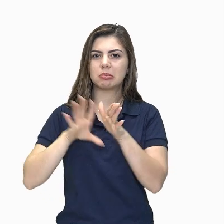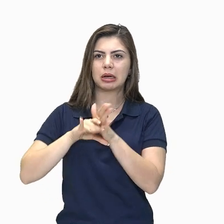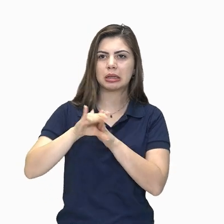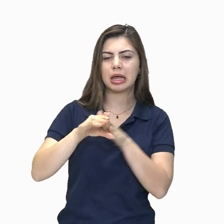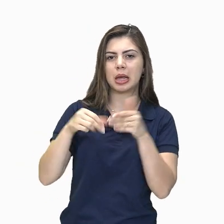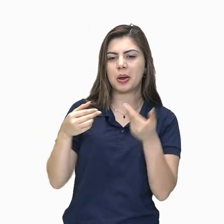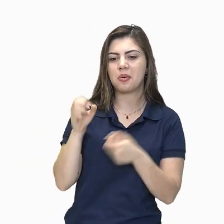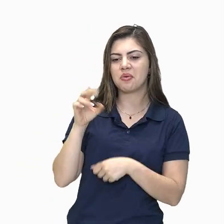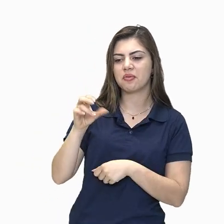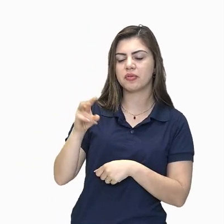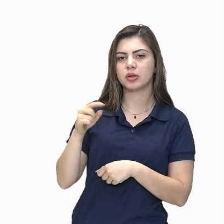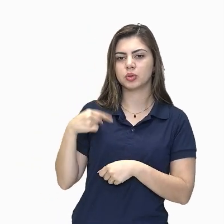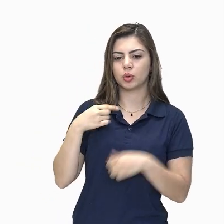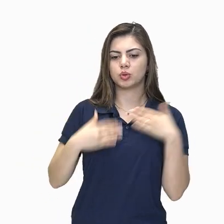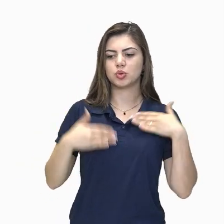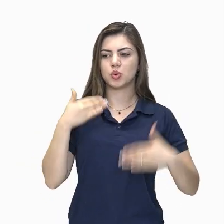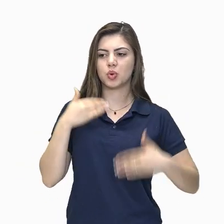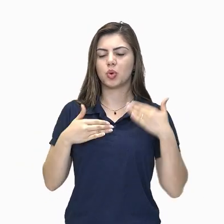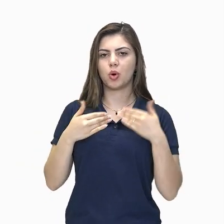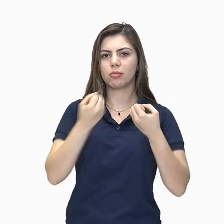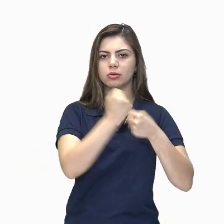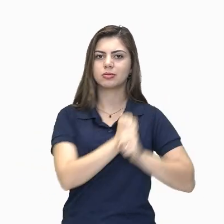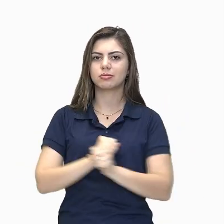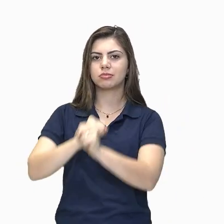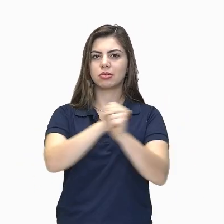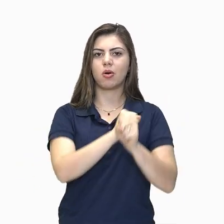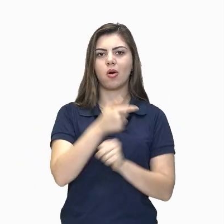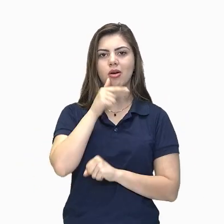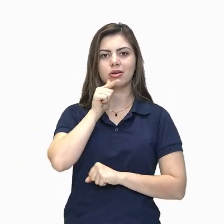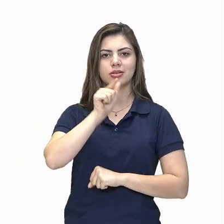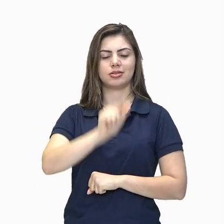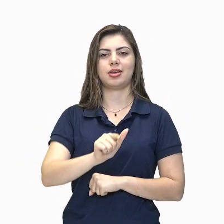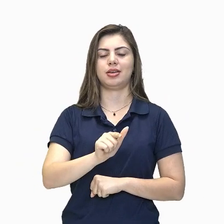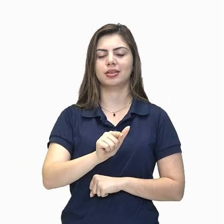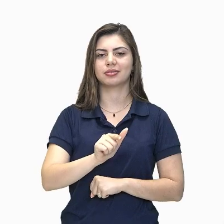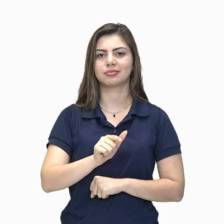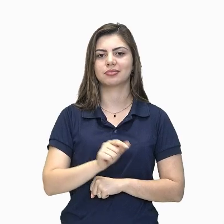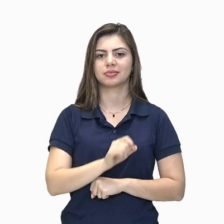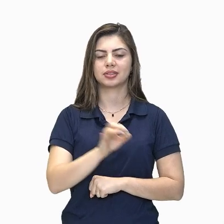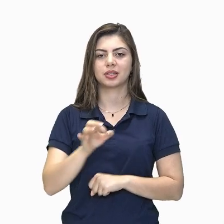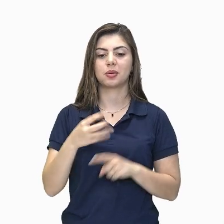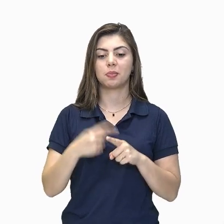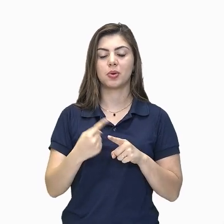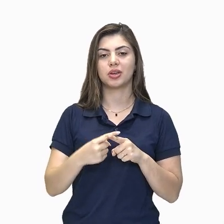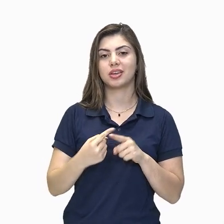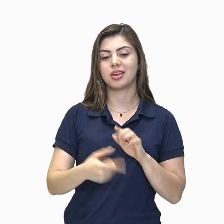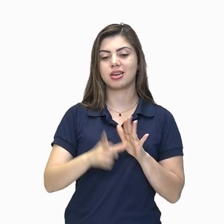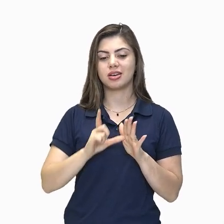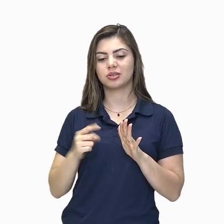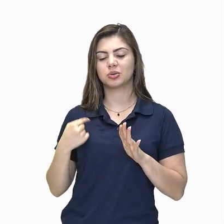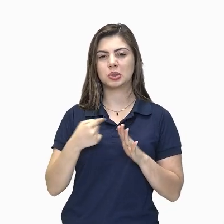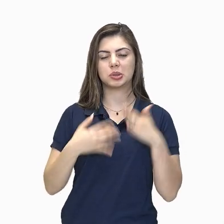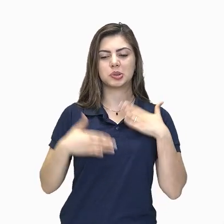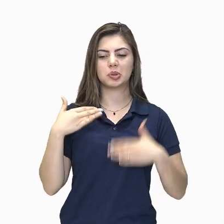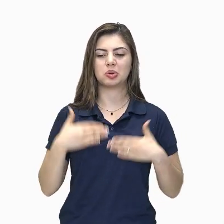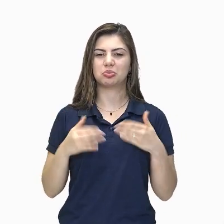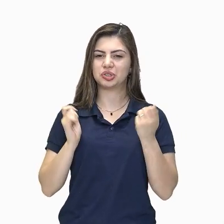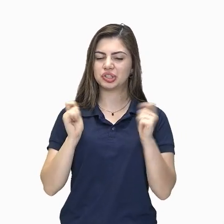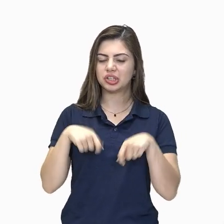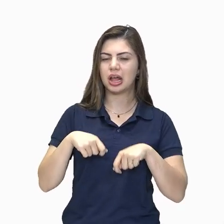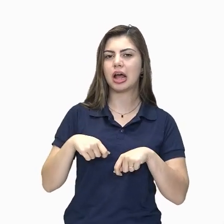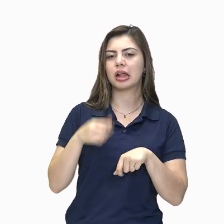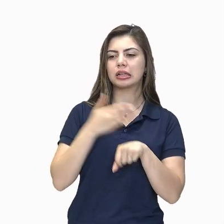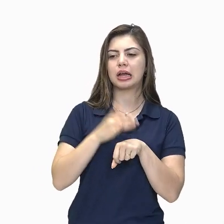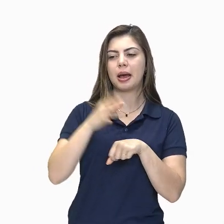ou seja, o causador da doença. E quando eles adentrarem o nosso corpo, ele já vai estar preparado para nos proteger de maneira